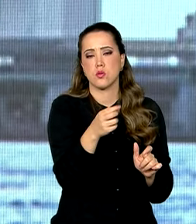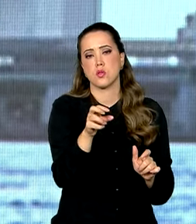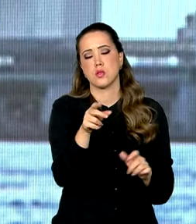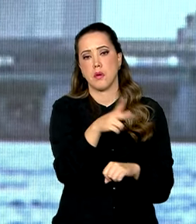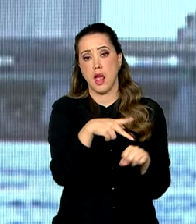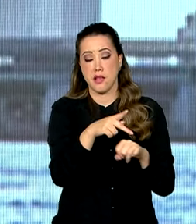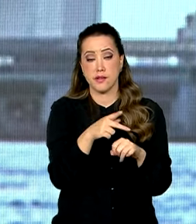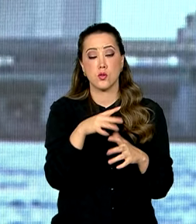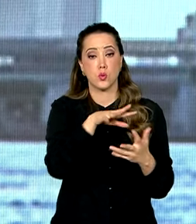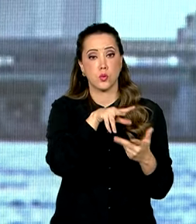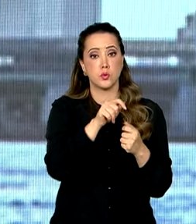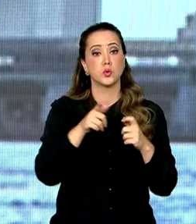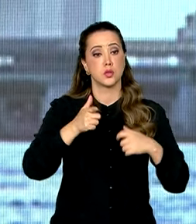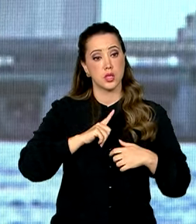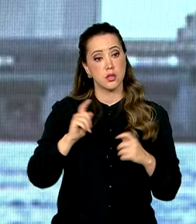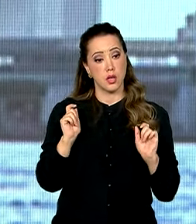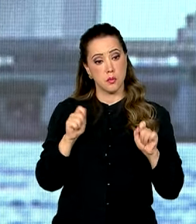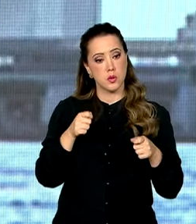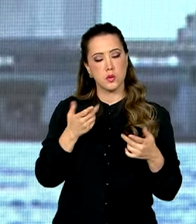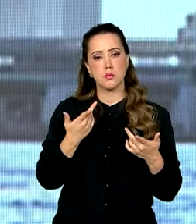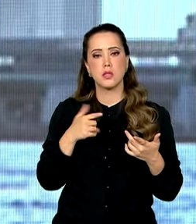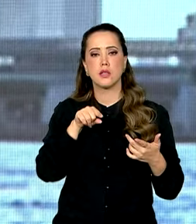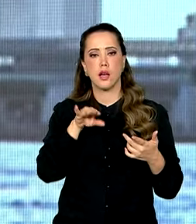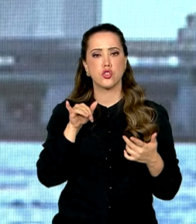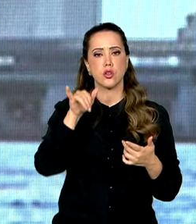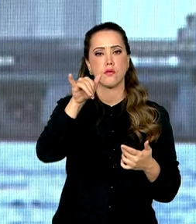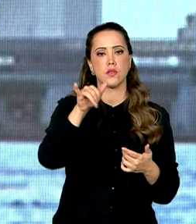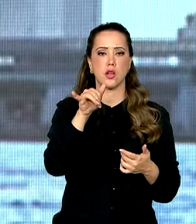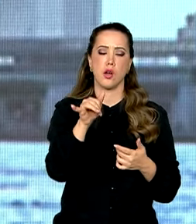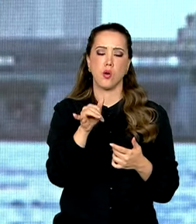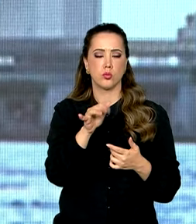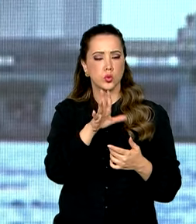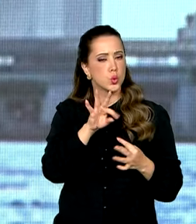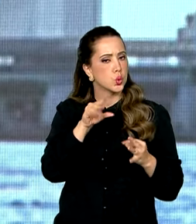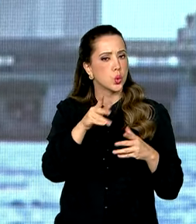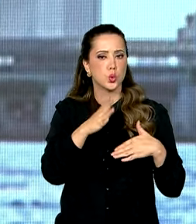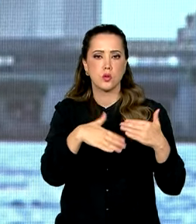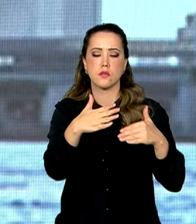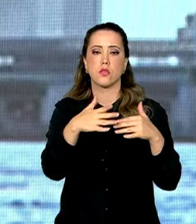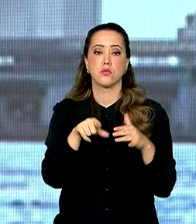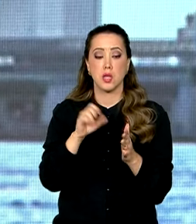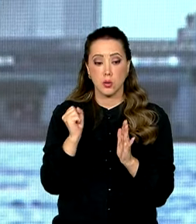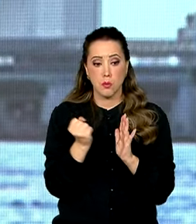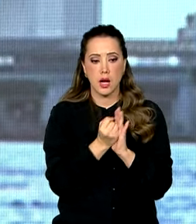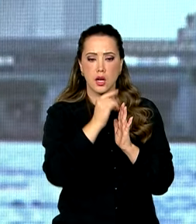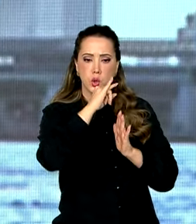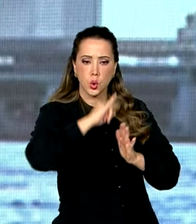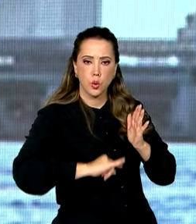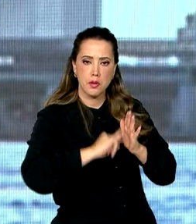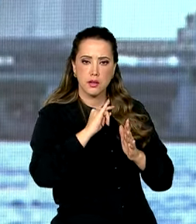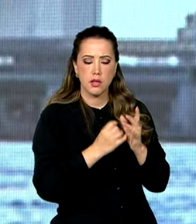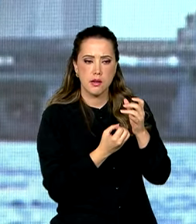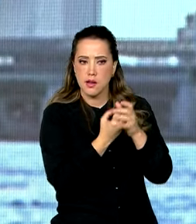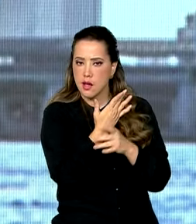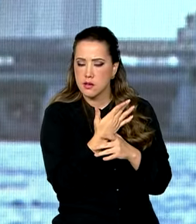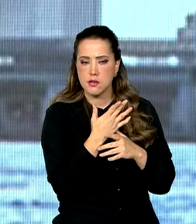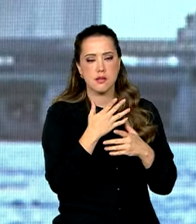capacidade aeronáutica dominando o ciclo completo de desenvolvimento, certificação,